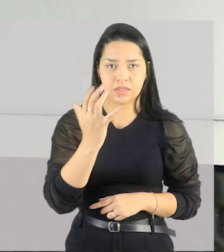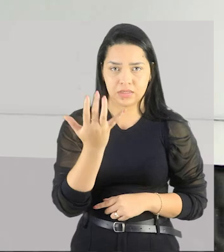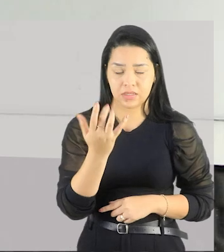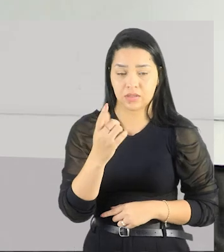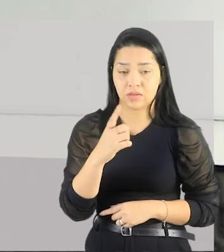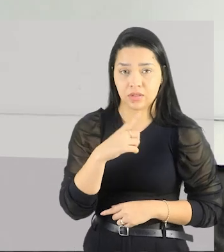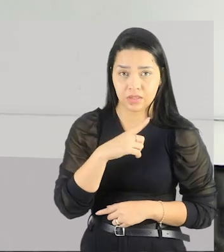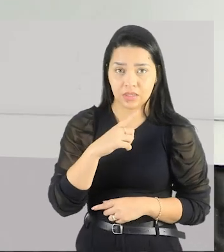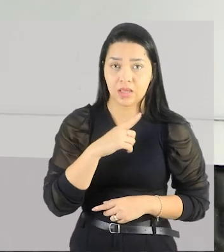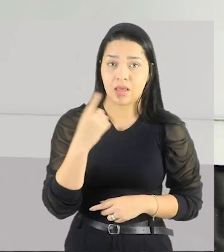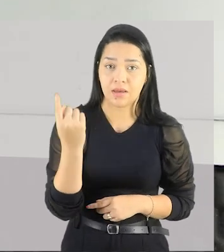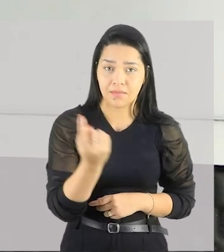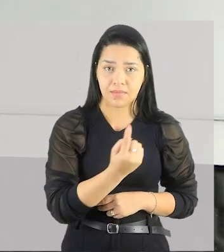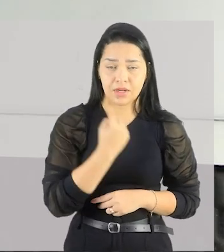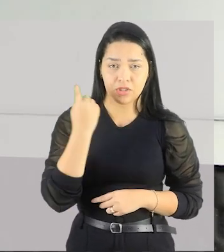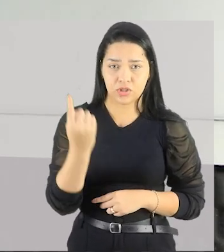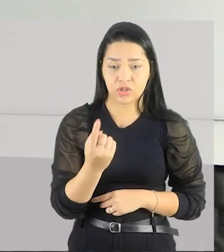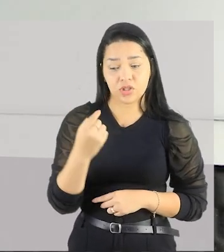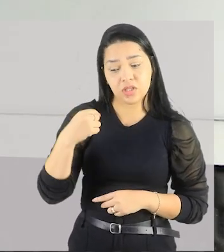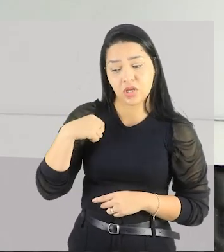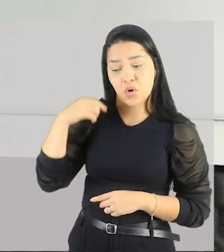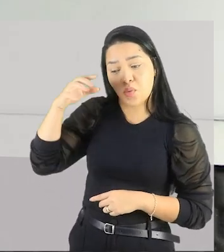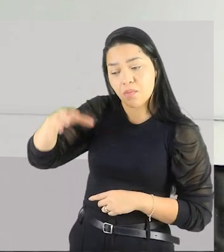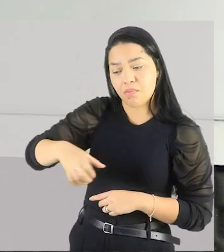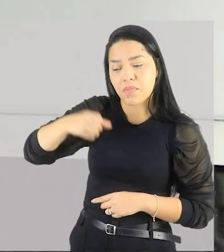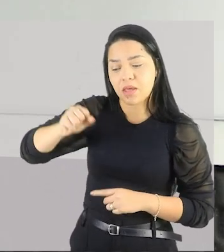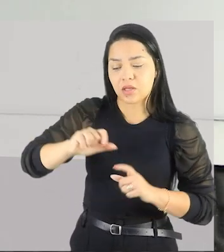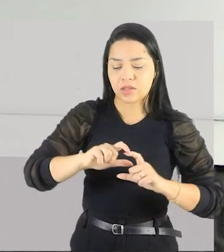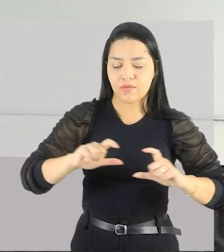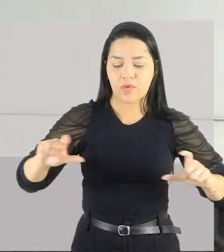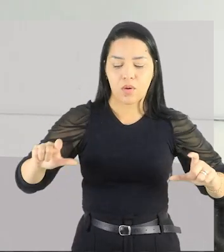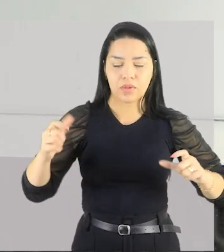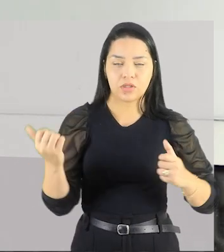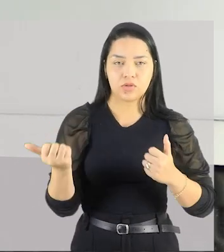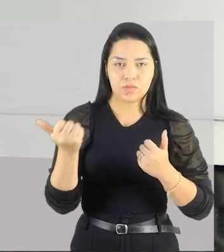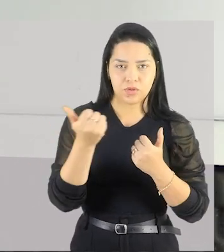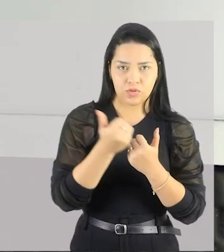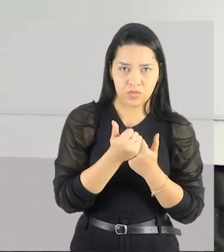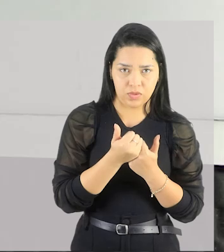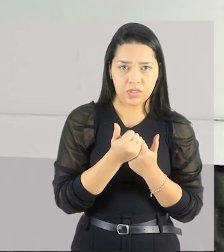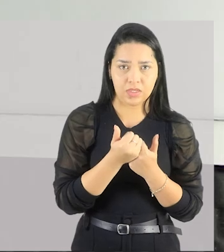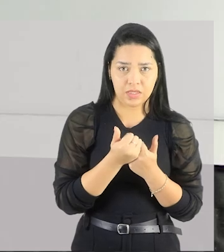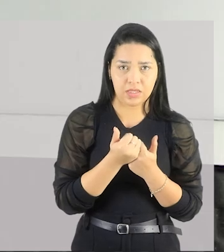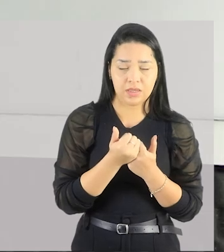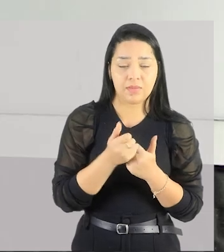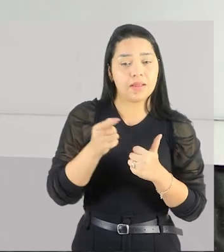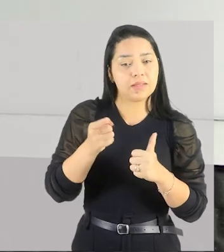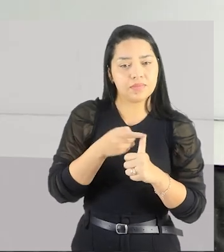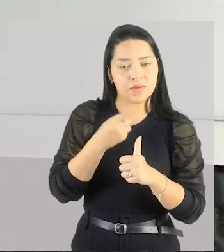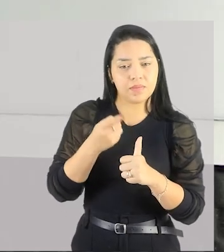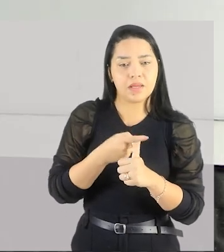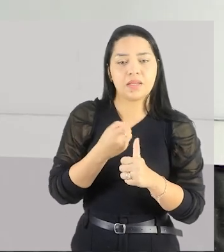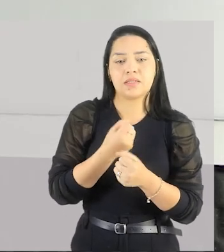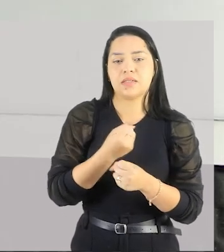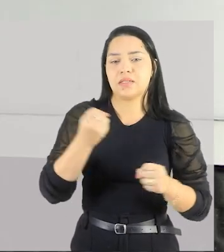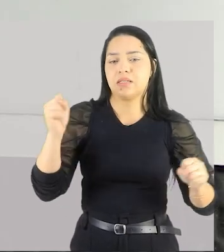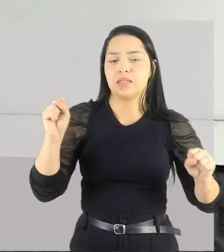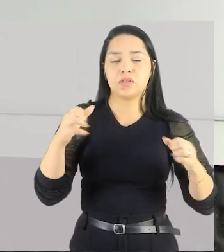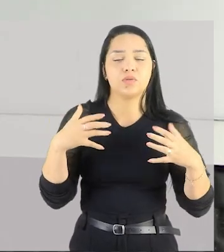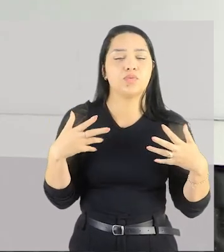Dzinho 2 é igual a 3D1. Então, Dzinho 2 é o triplo de D1, tá